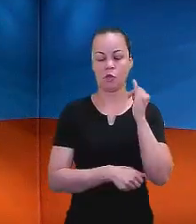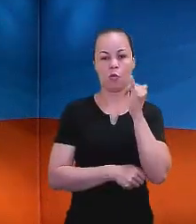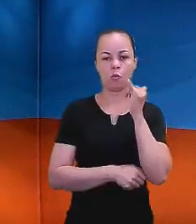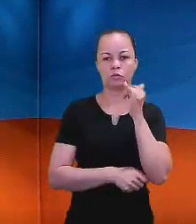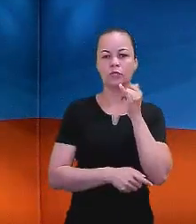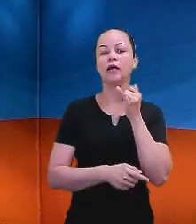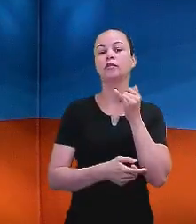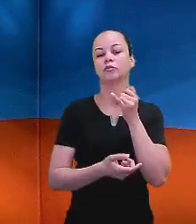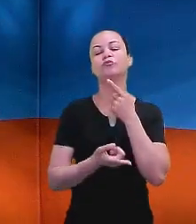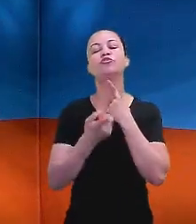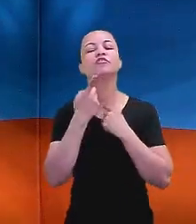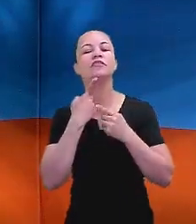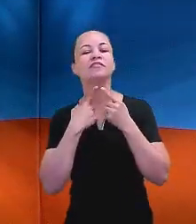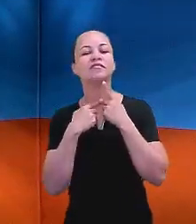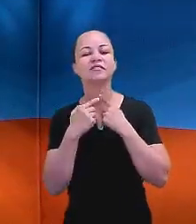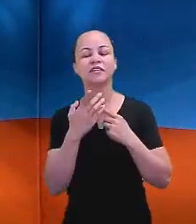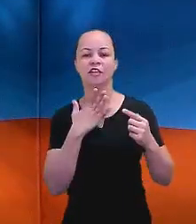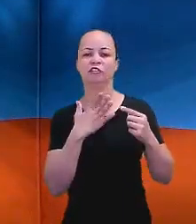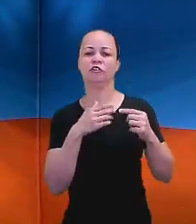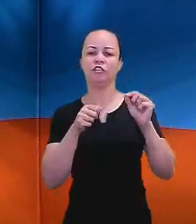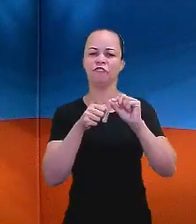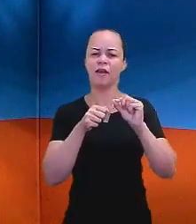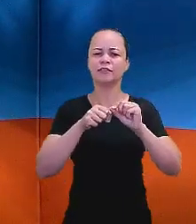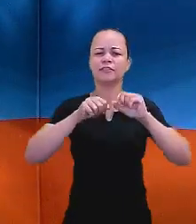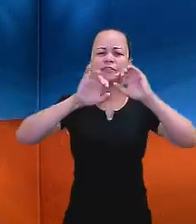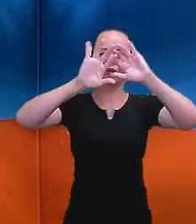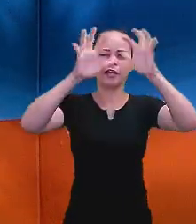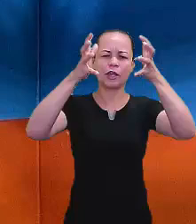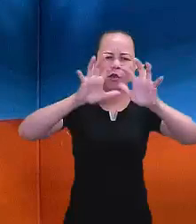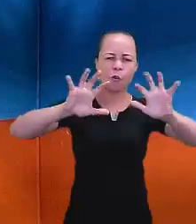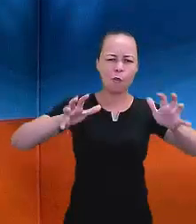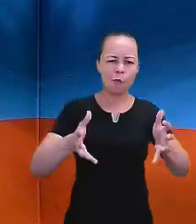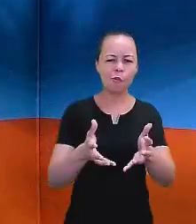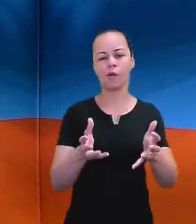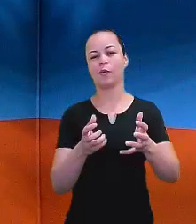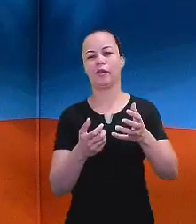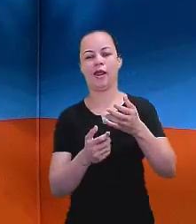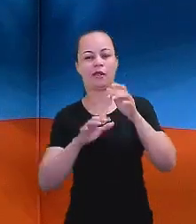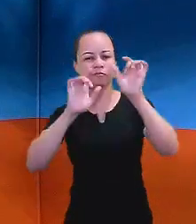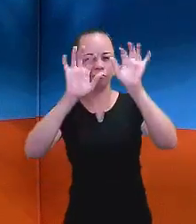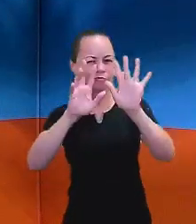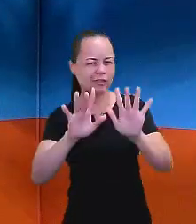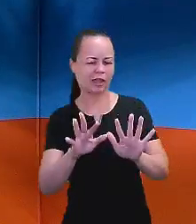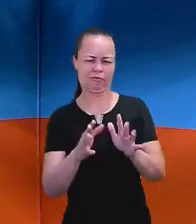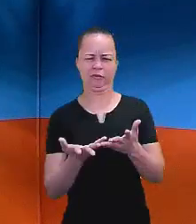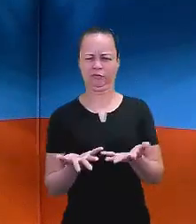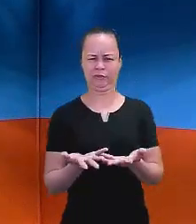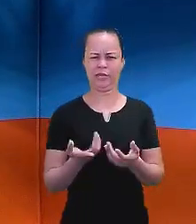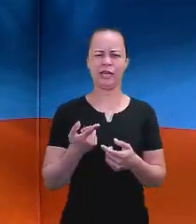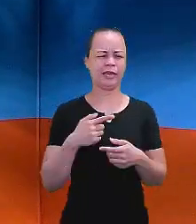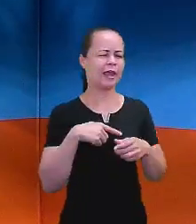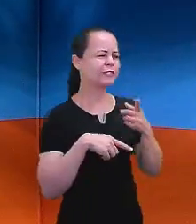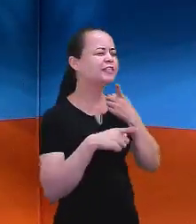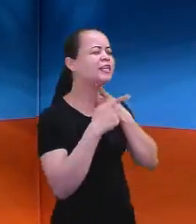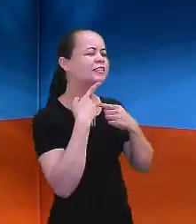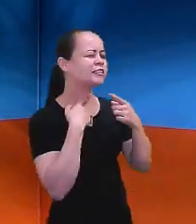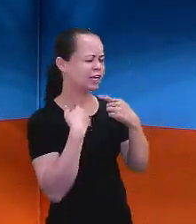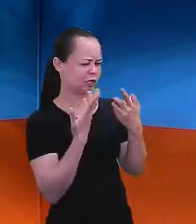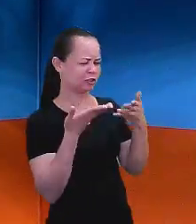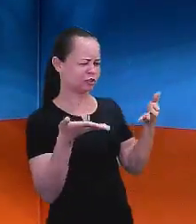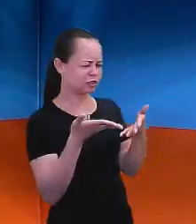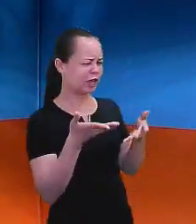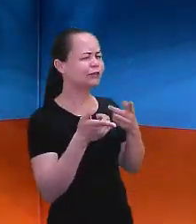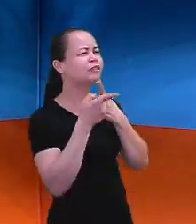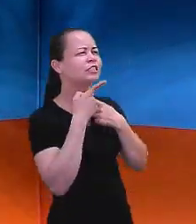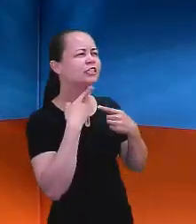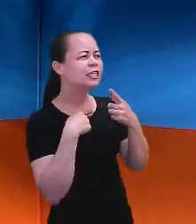os desejos e fazendo boneco de neve. Desejos? Que legal. Já é época de fazer desejo?